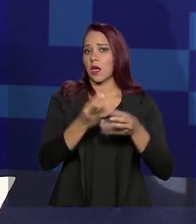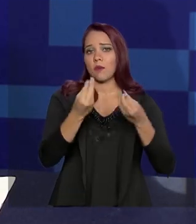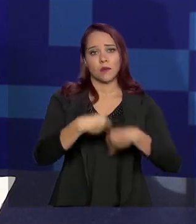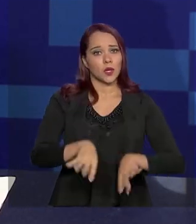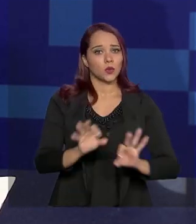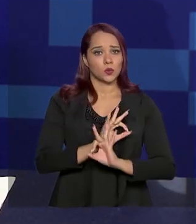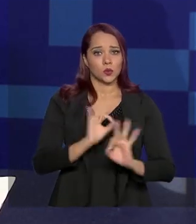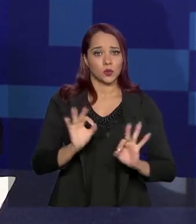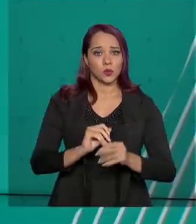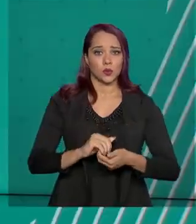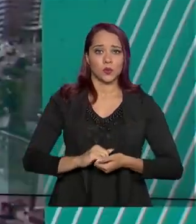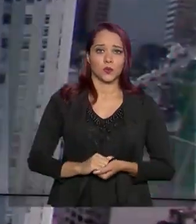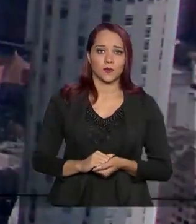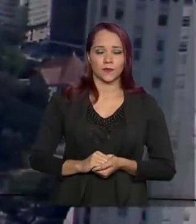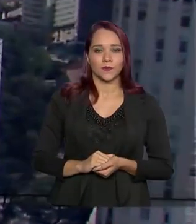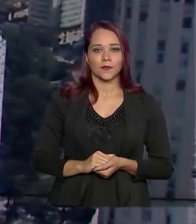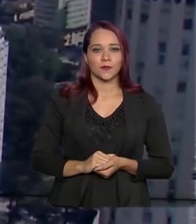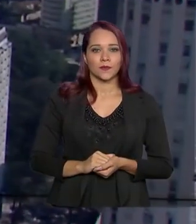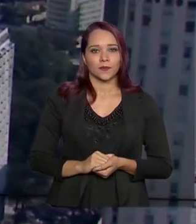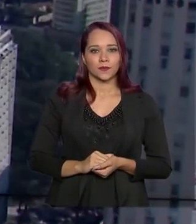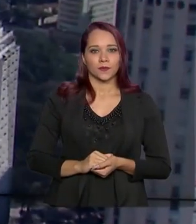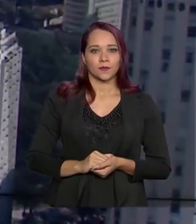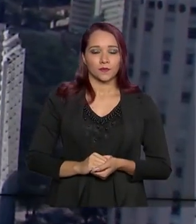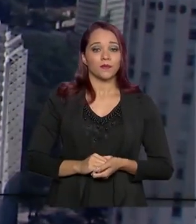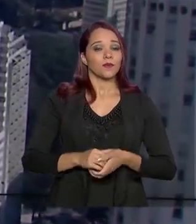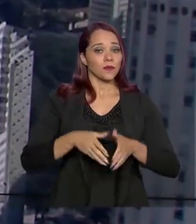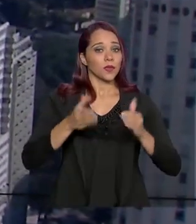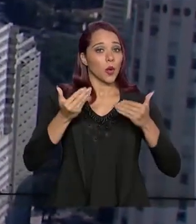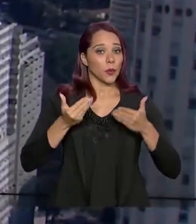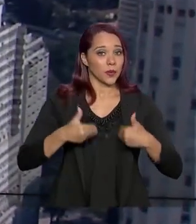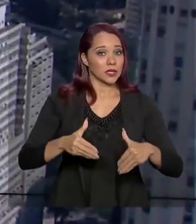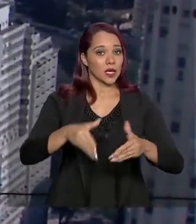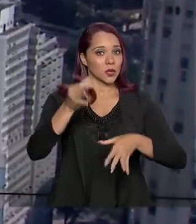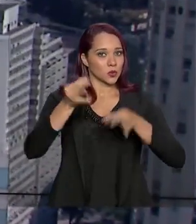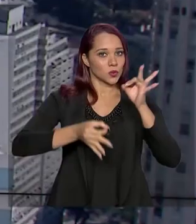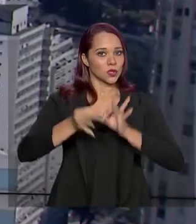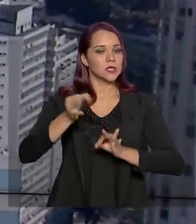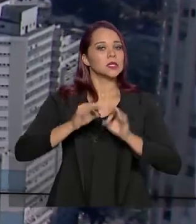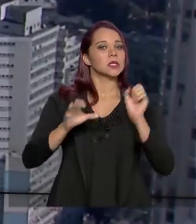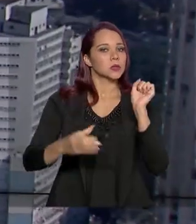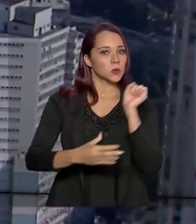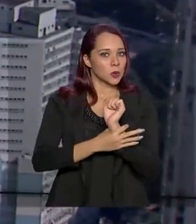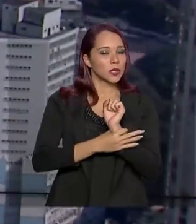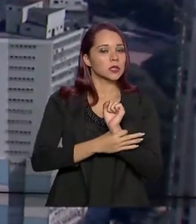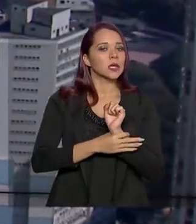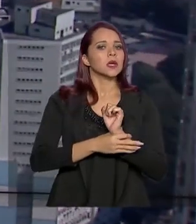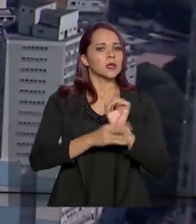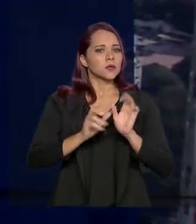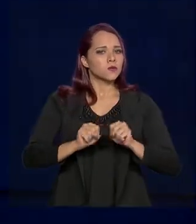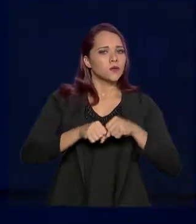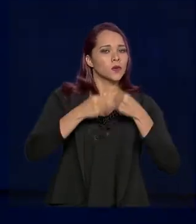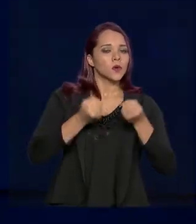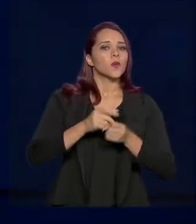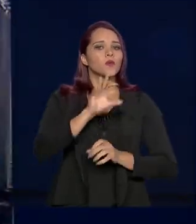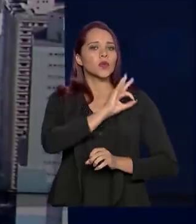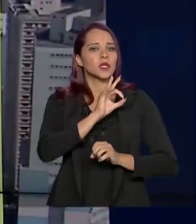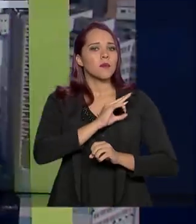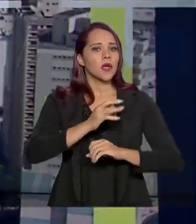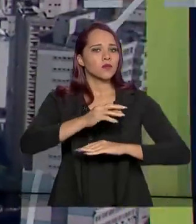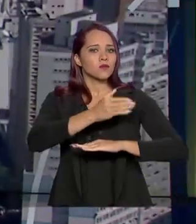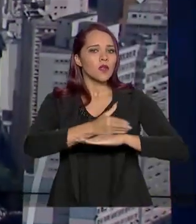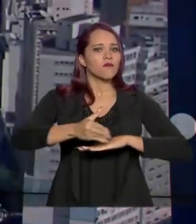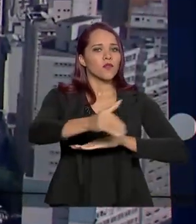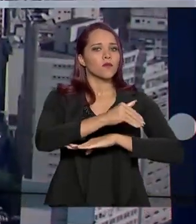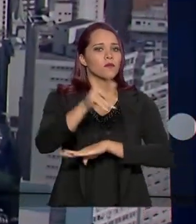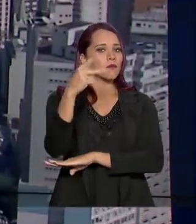ser prejudicado. O Ministério da Justiça e Segurança Pública reforçou o policiamento na fronteira com